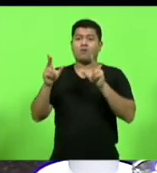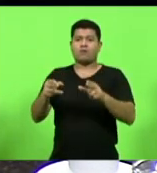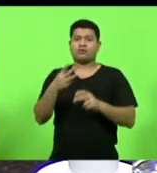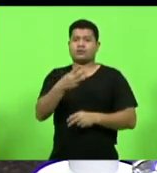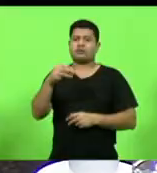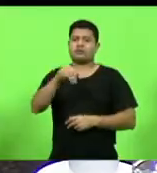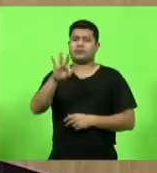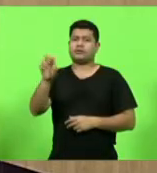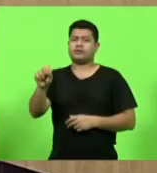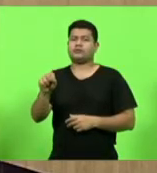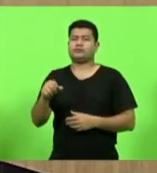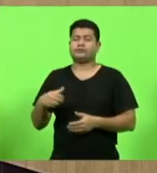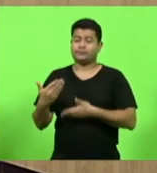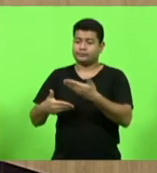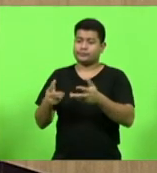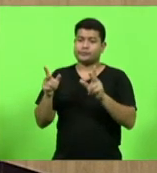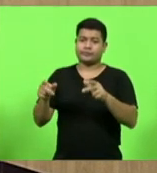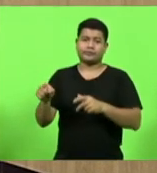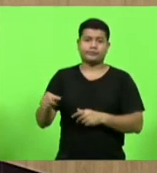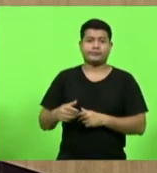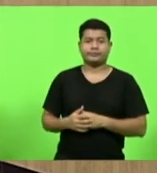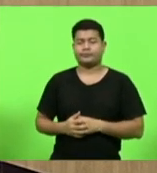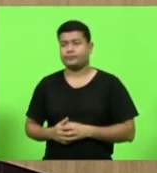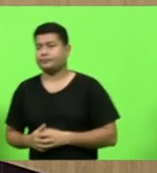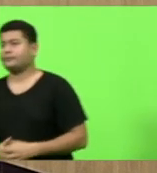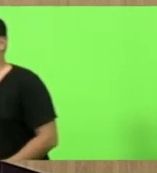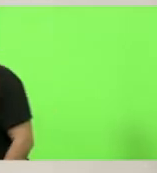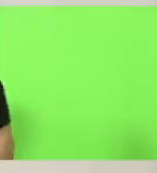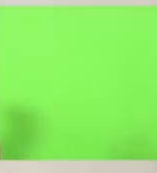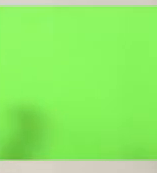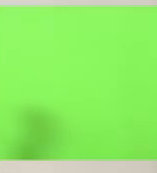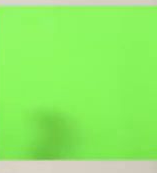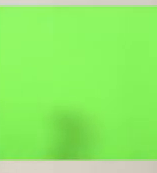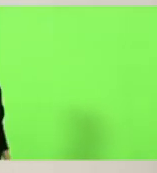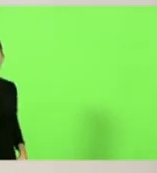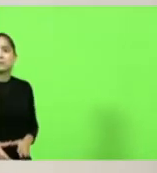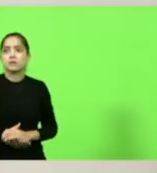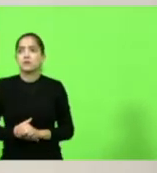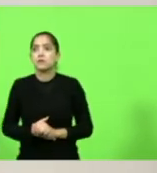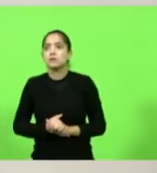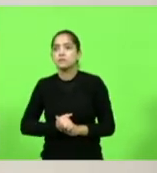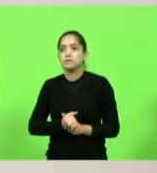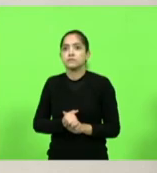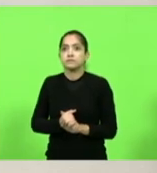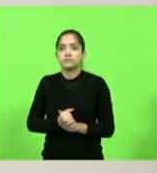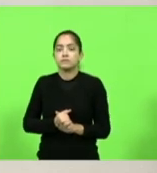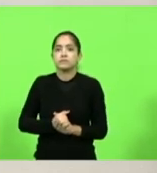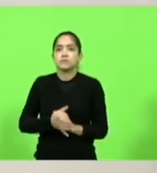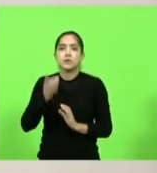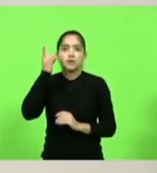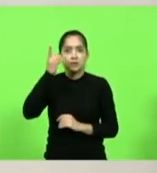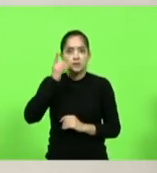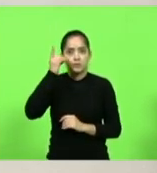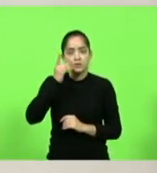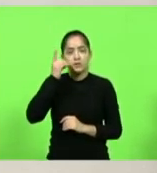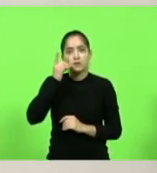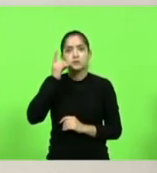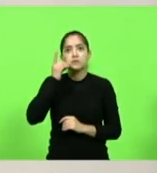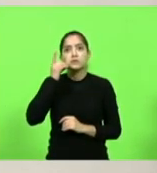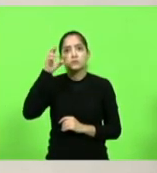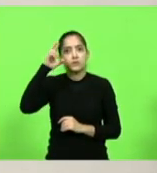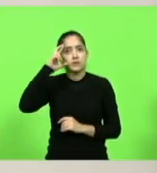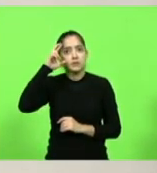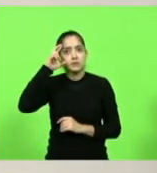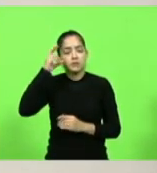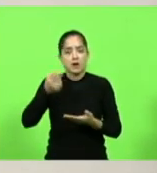presidente. Muito obrigado, deputado Ivan Matz. Próximo deputado, Ricardo Alba. Vossa Excelência terá